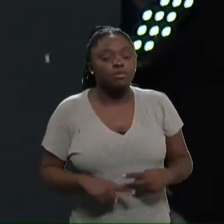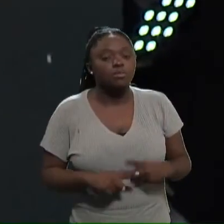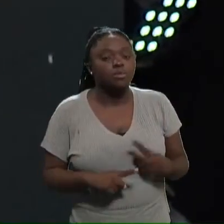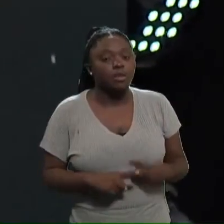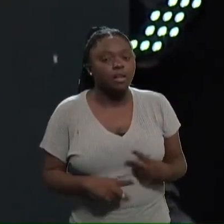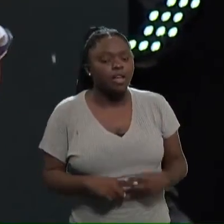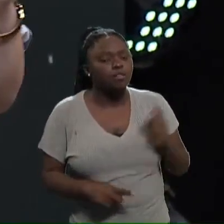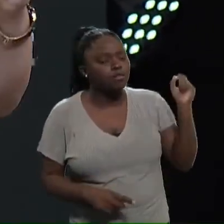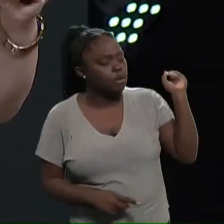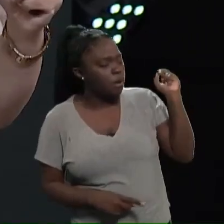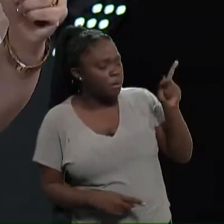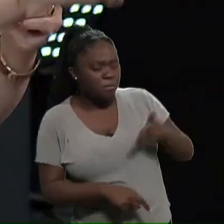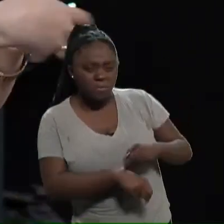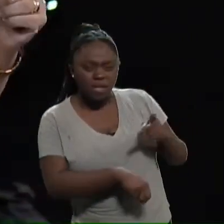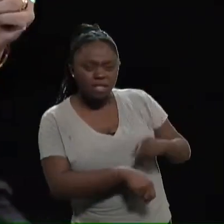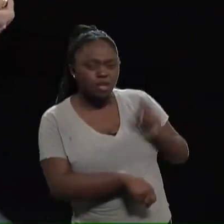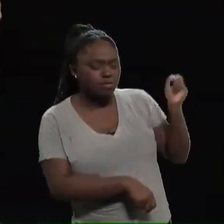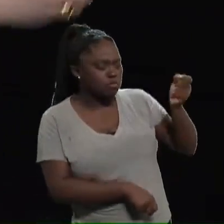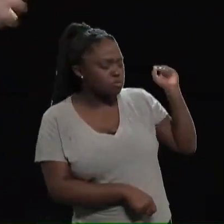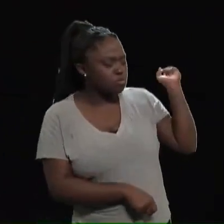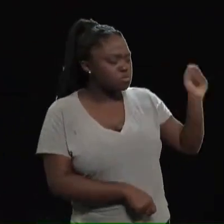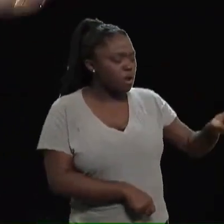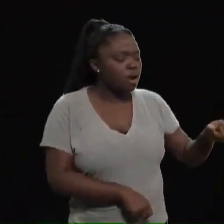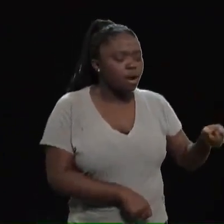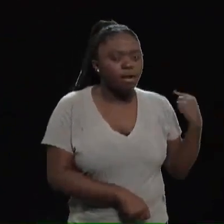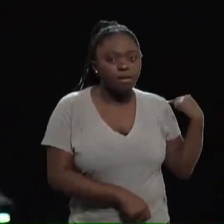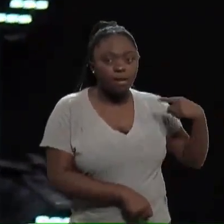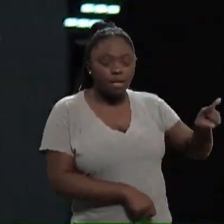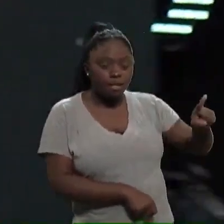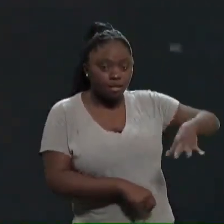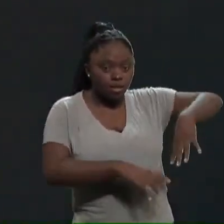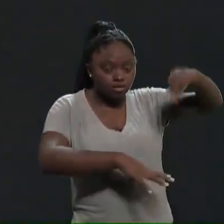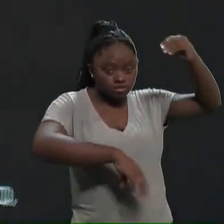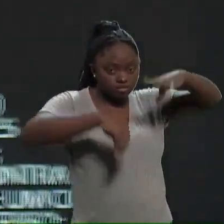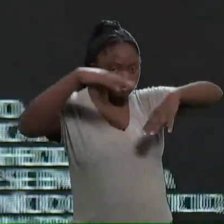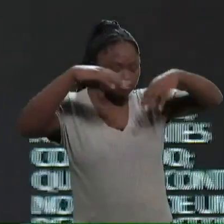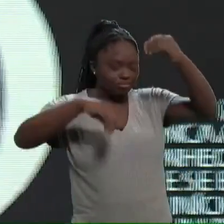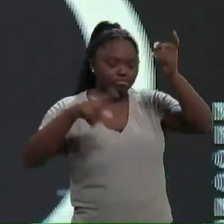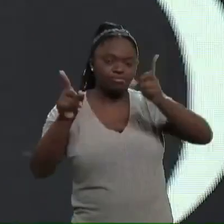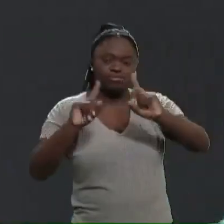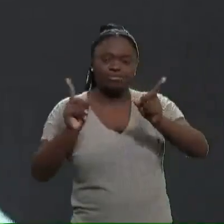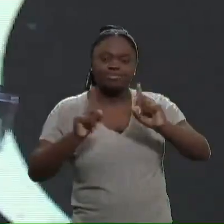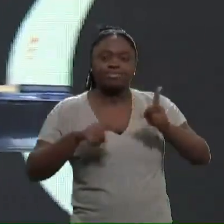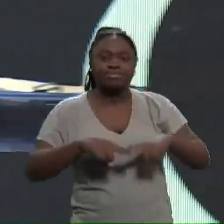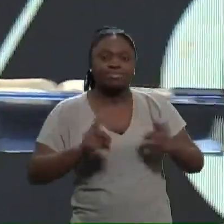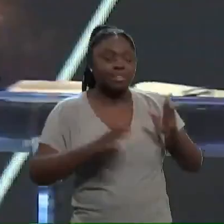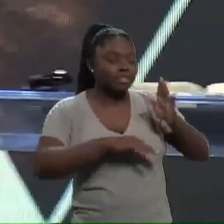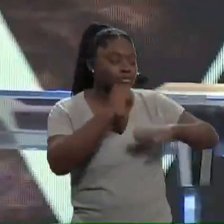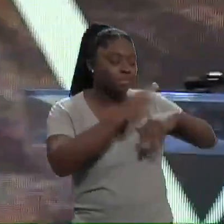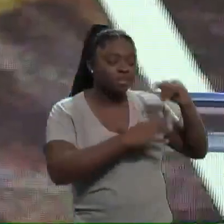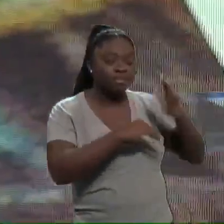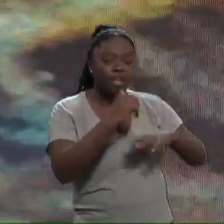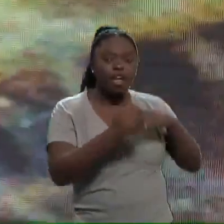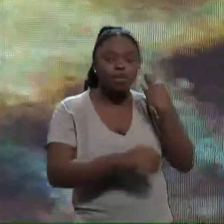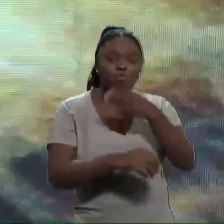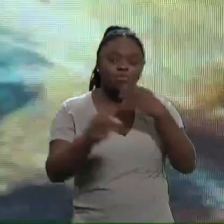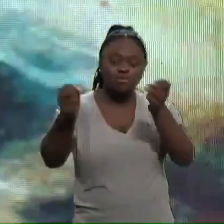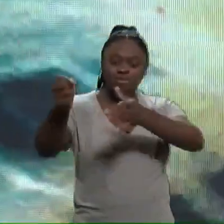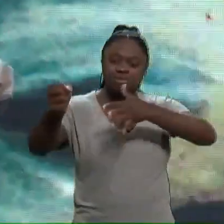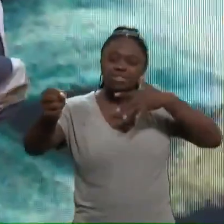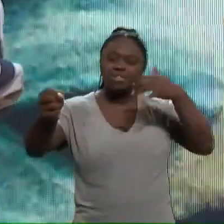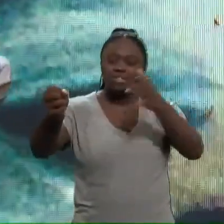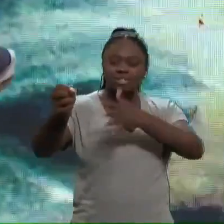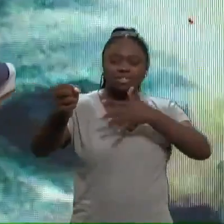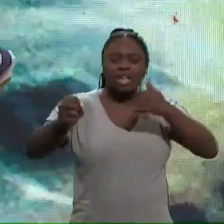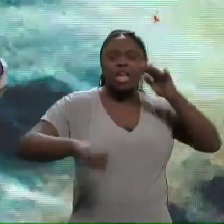no palácio, é a sua habilidade de tocar música que o introduz no palácio. Você pode estar olhando para você e olhando para